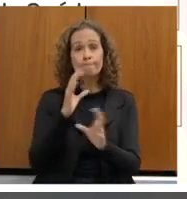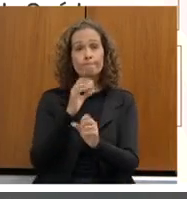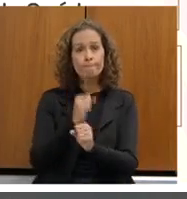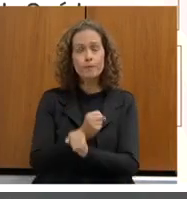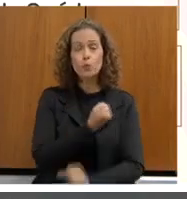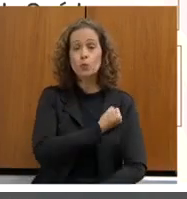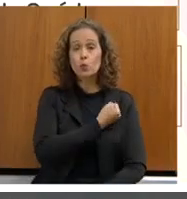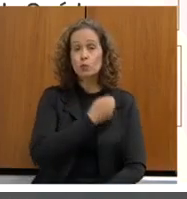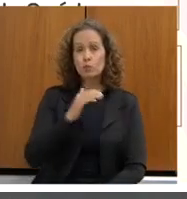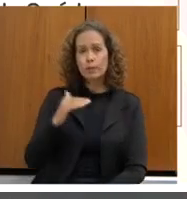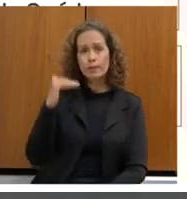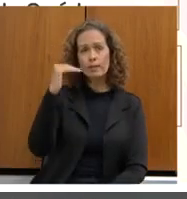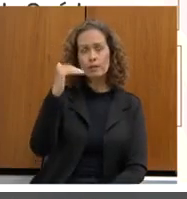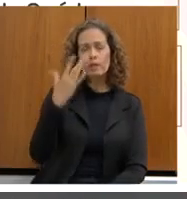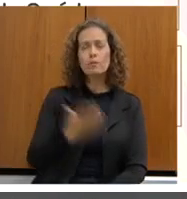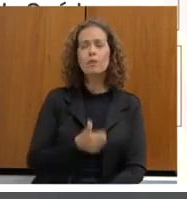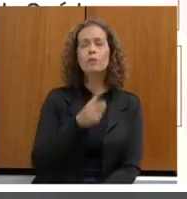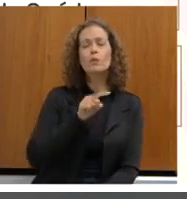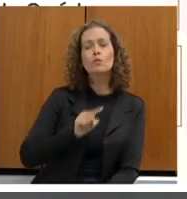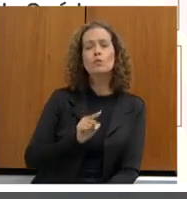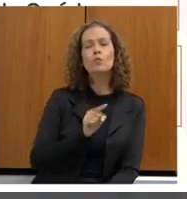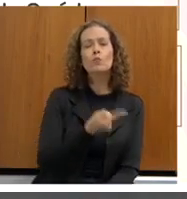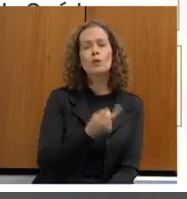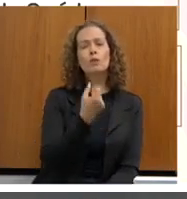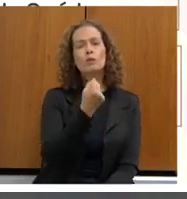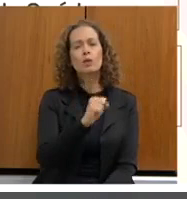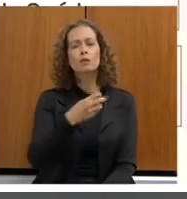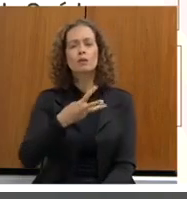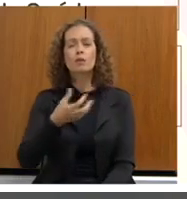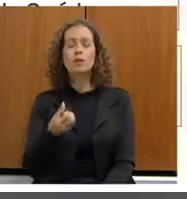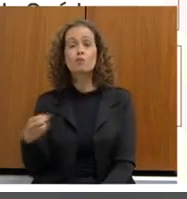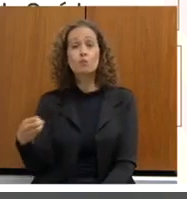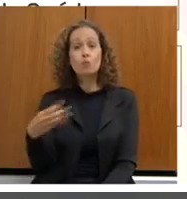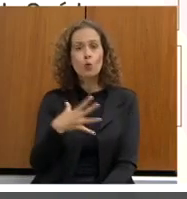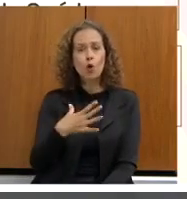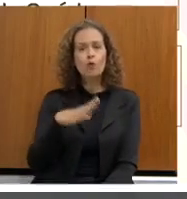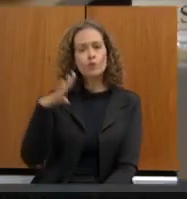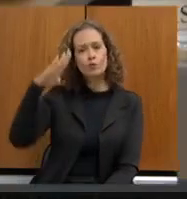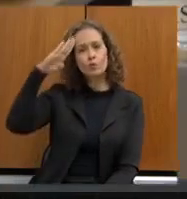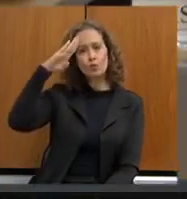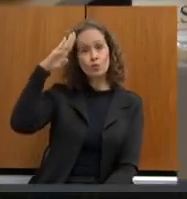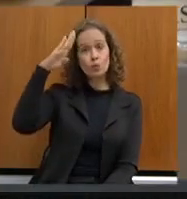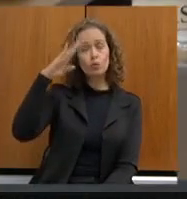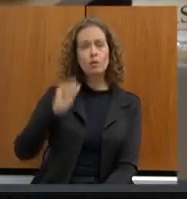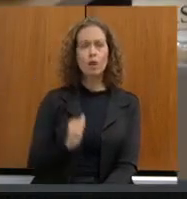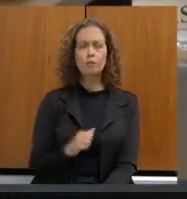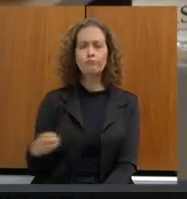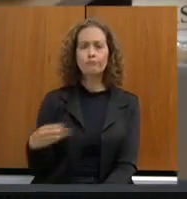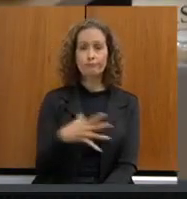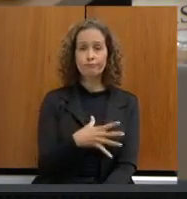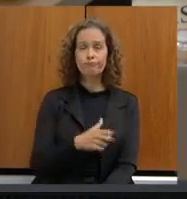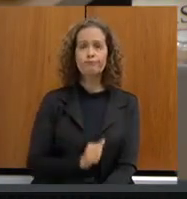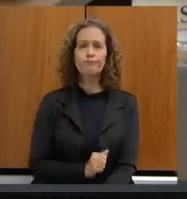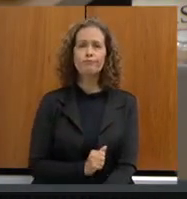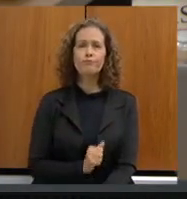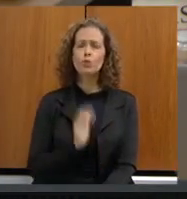cima 1836 aos soldados esses soldados já estão incluídos de foram aqueles